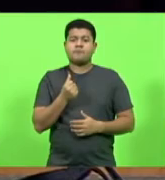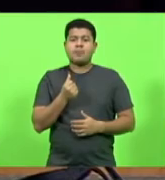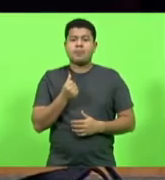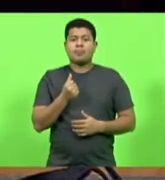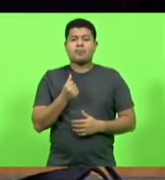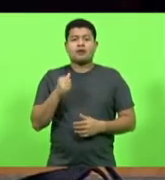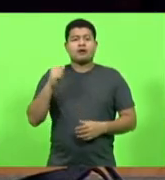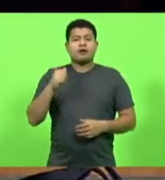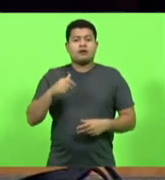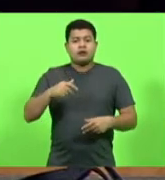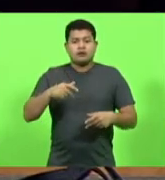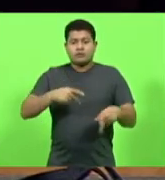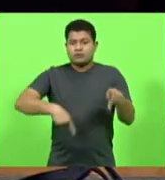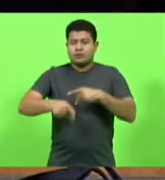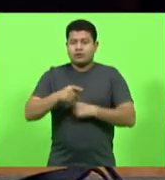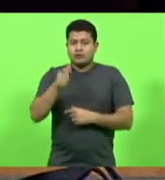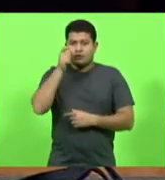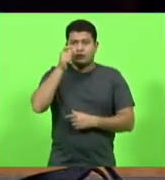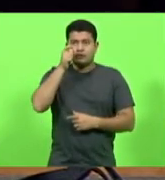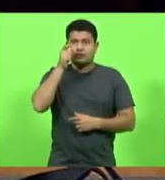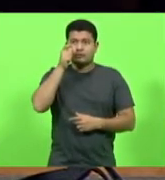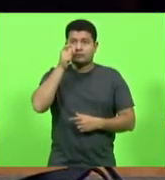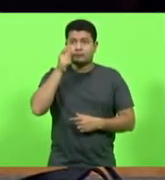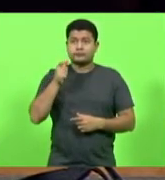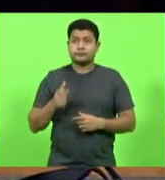público que nos assiste pela TVAL